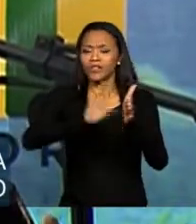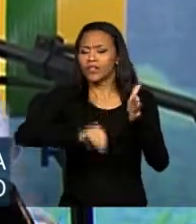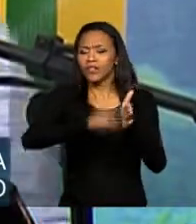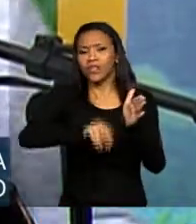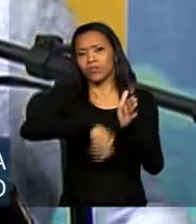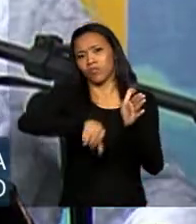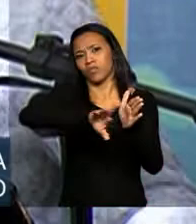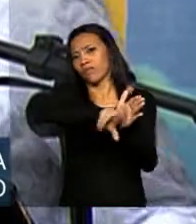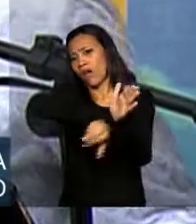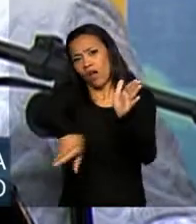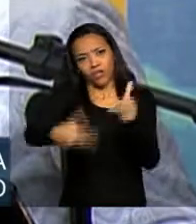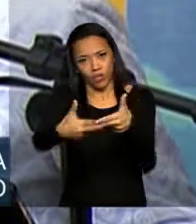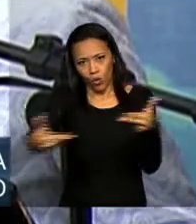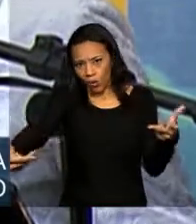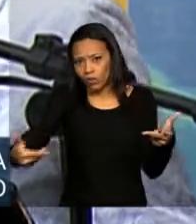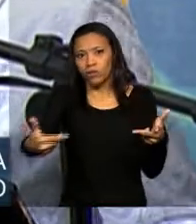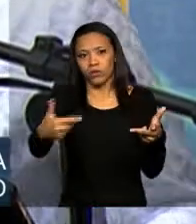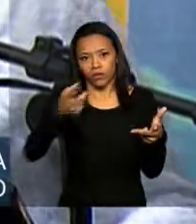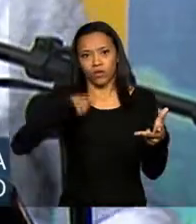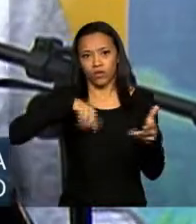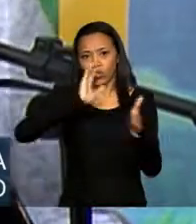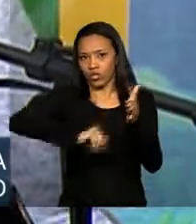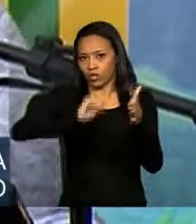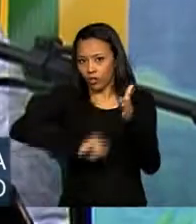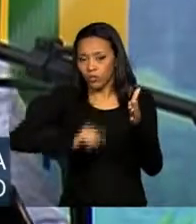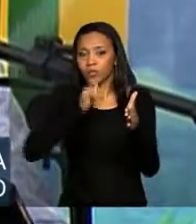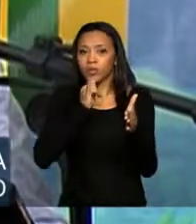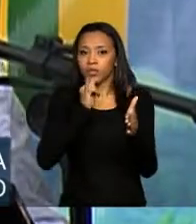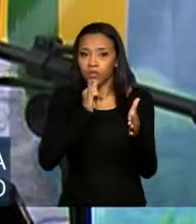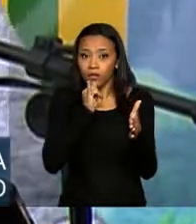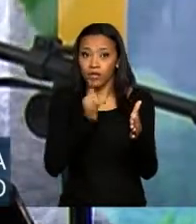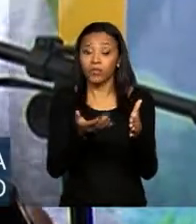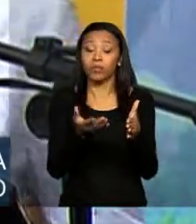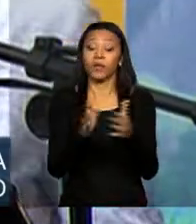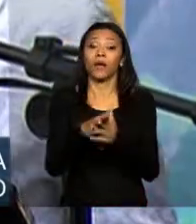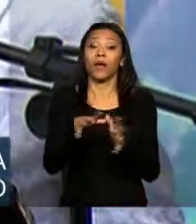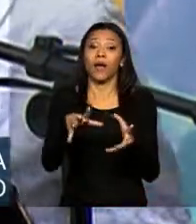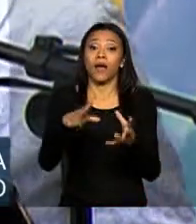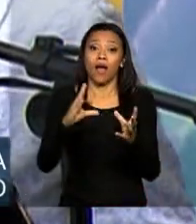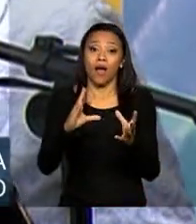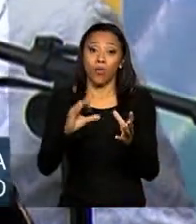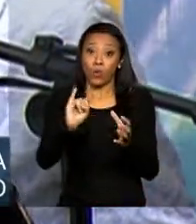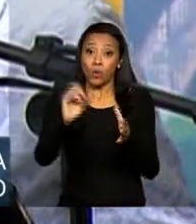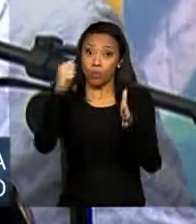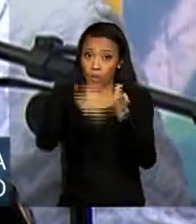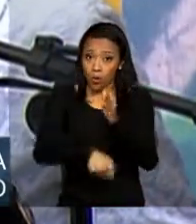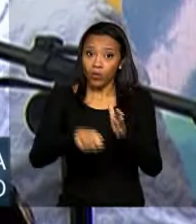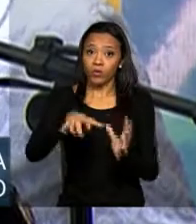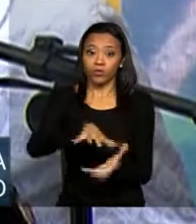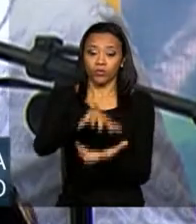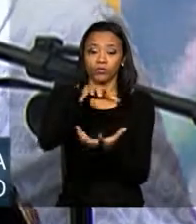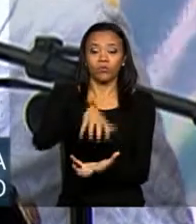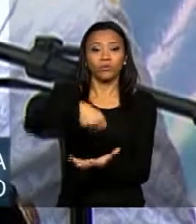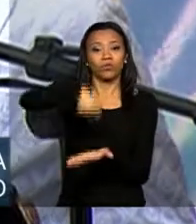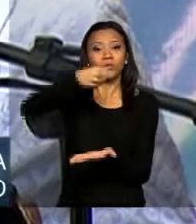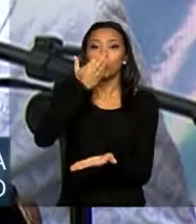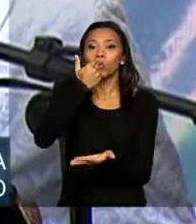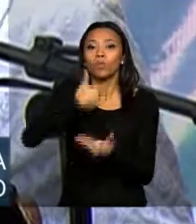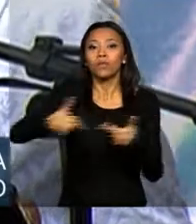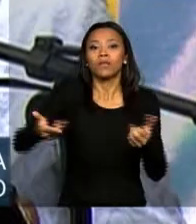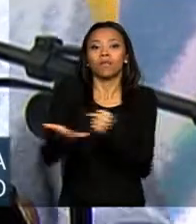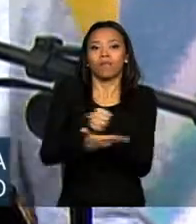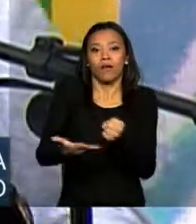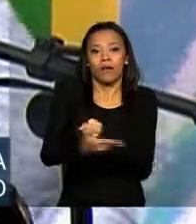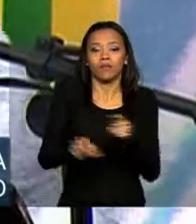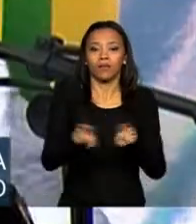coisa entre essas coisas desonerando sa cesta básica desonerada mos a folha de